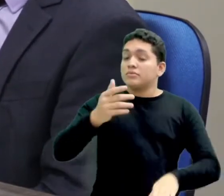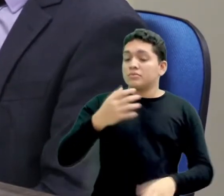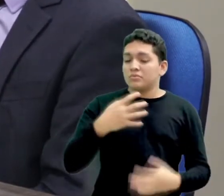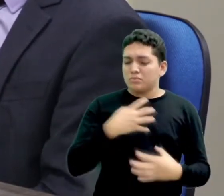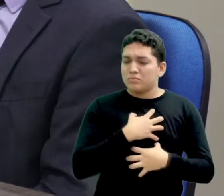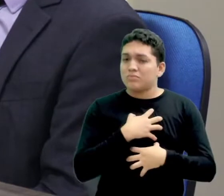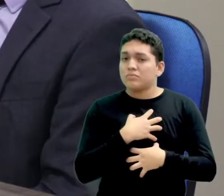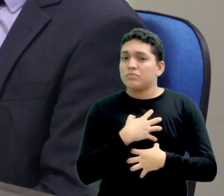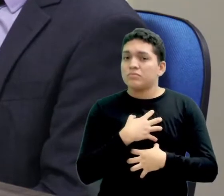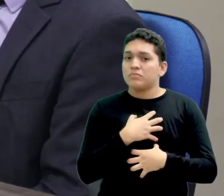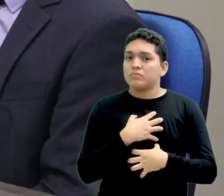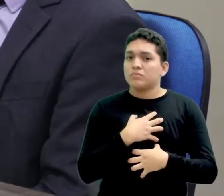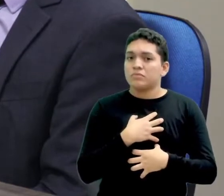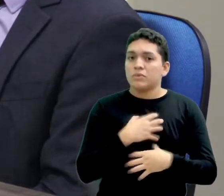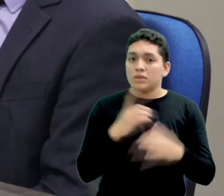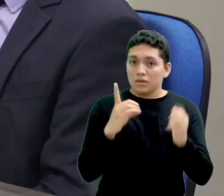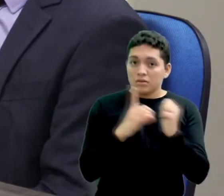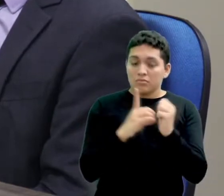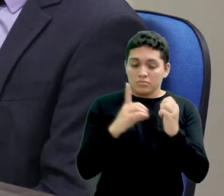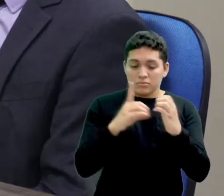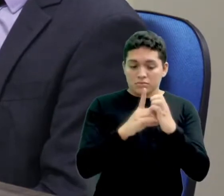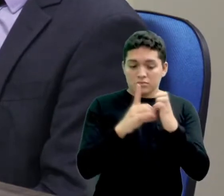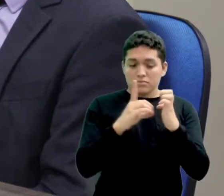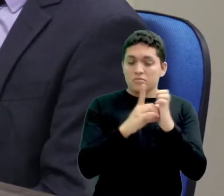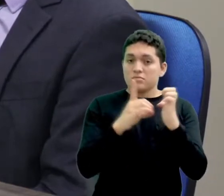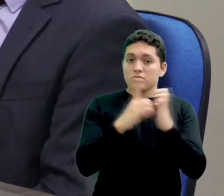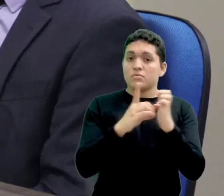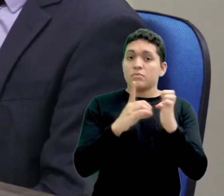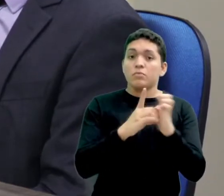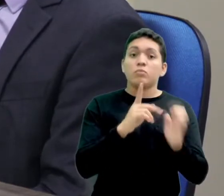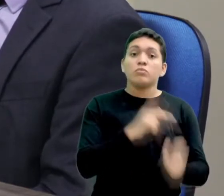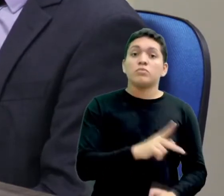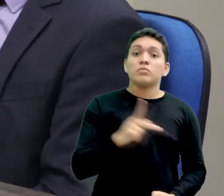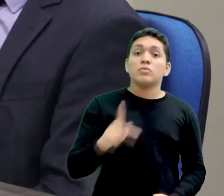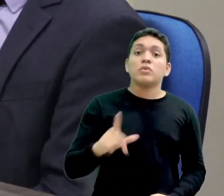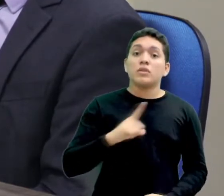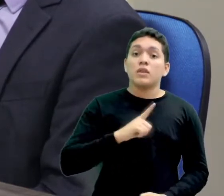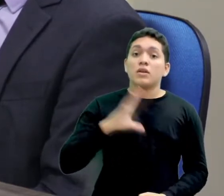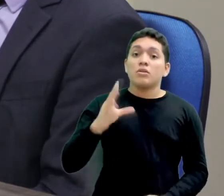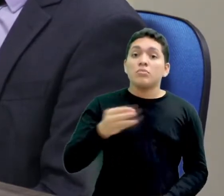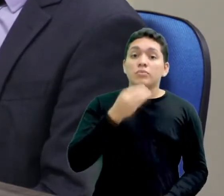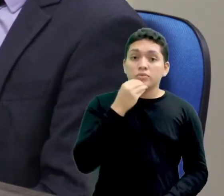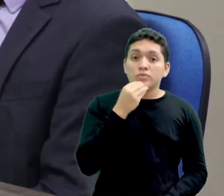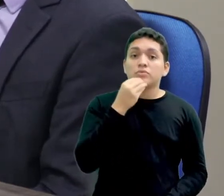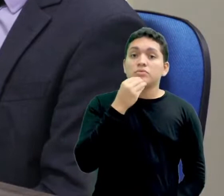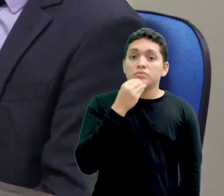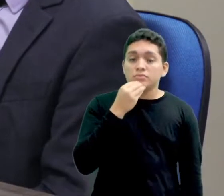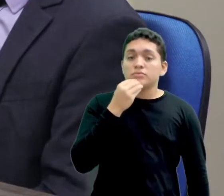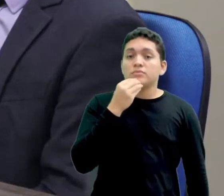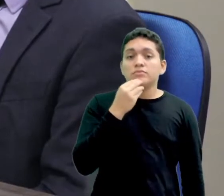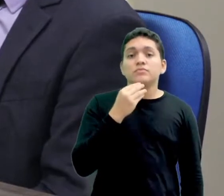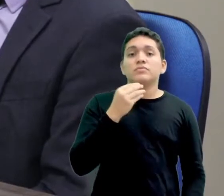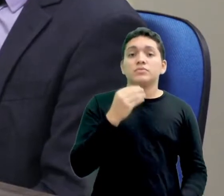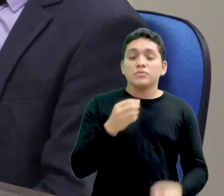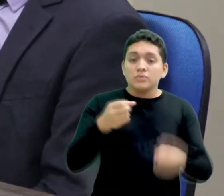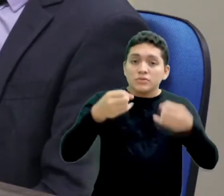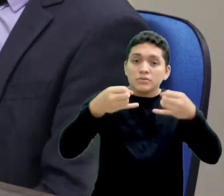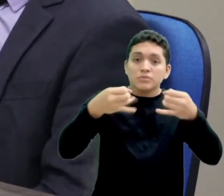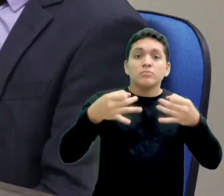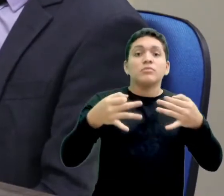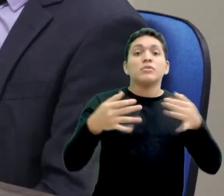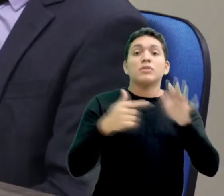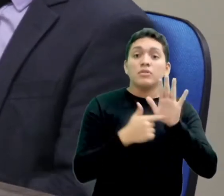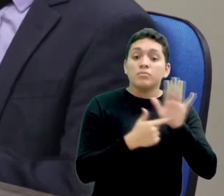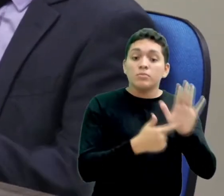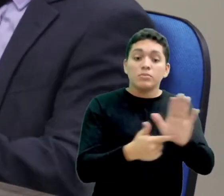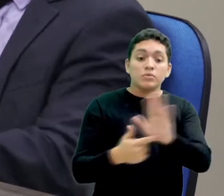da classe da escola bíblica dominical, o professor tem a oportunidade exatamente de trazer isso à tona e mostrar